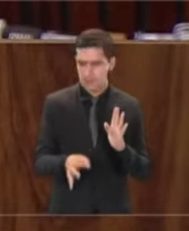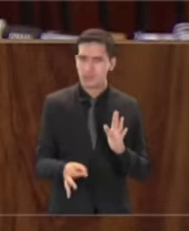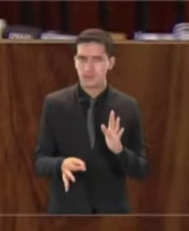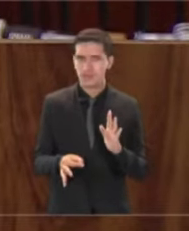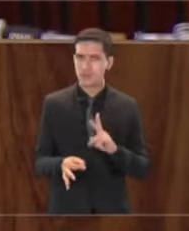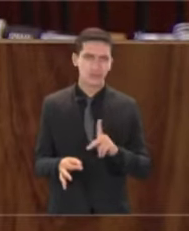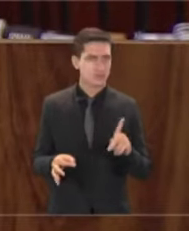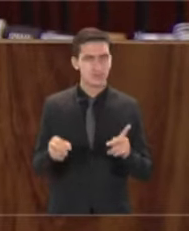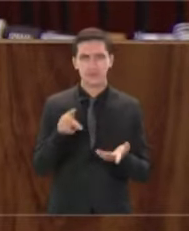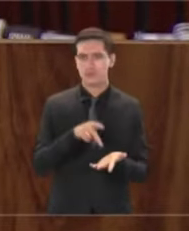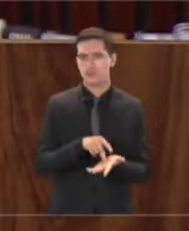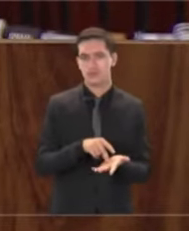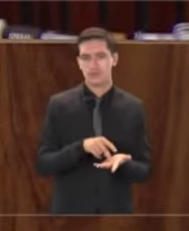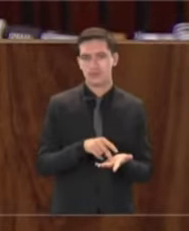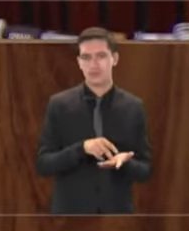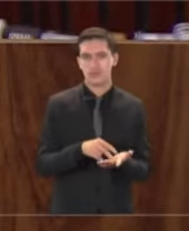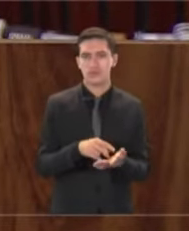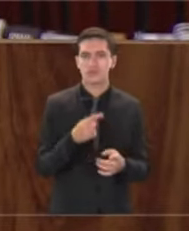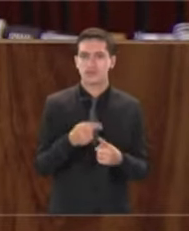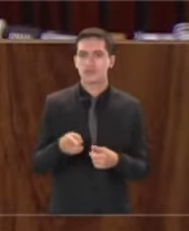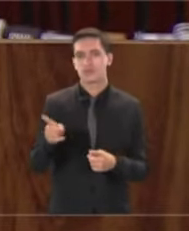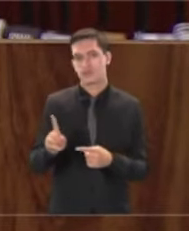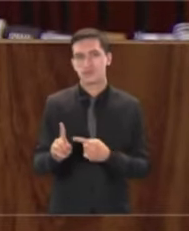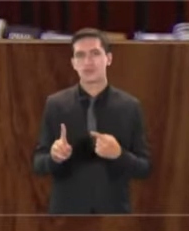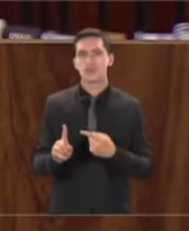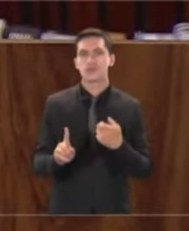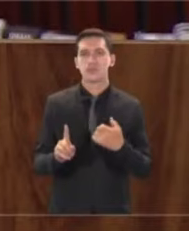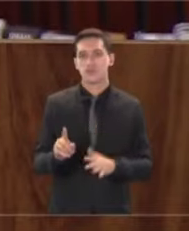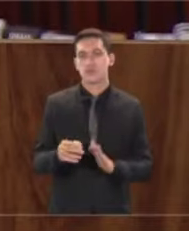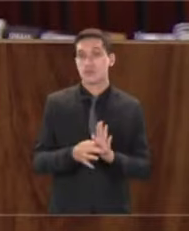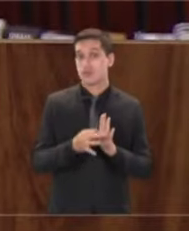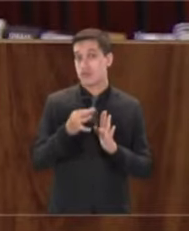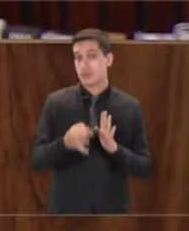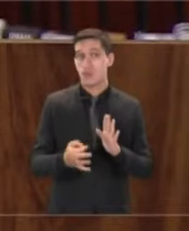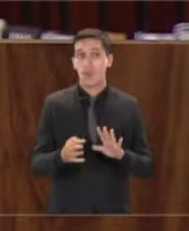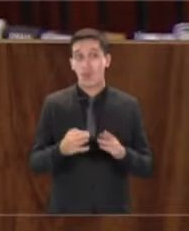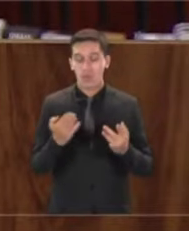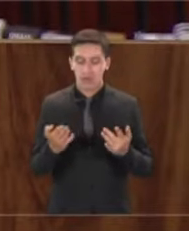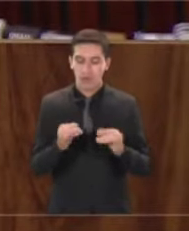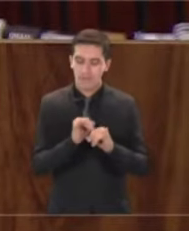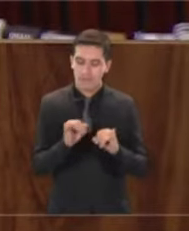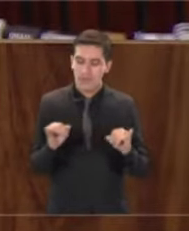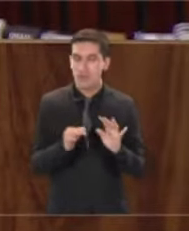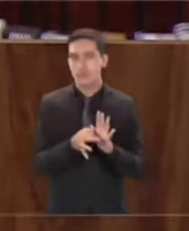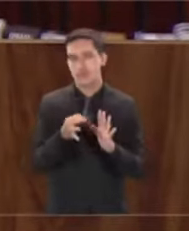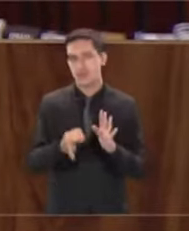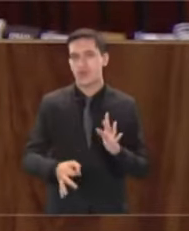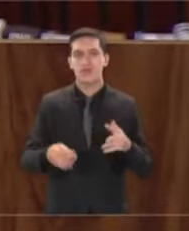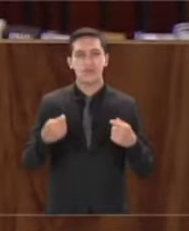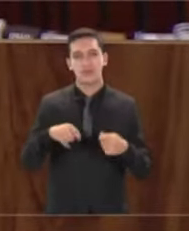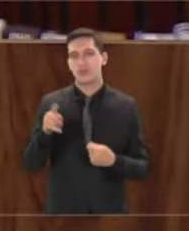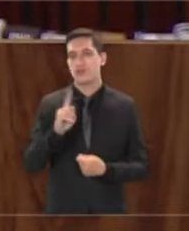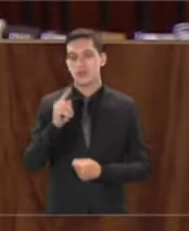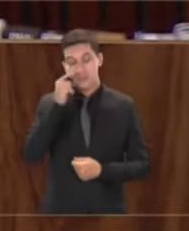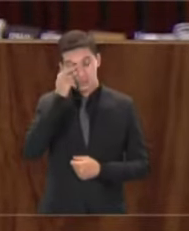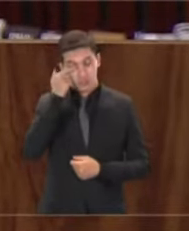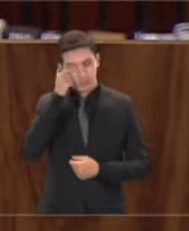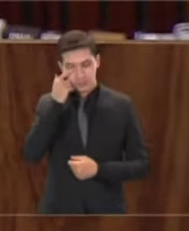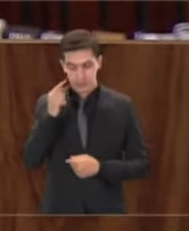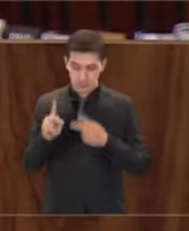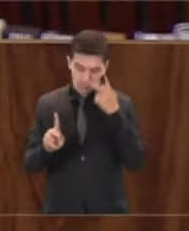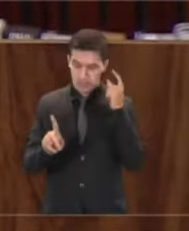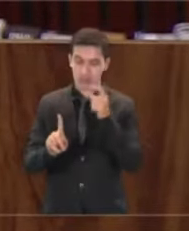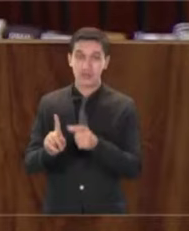Uma opinião, e quando se emite opinião, não há necessidade que a pessoa